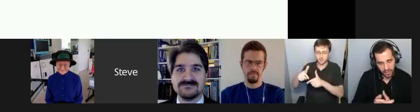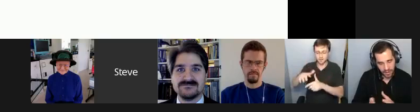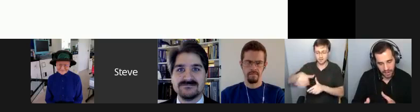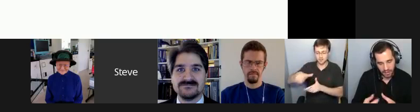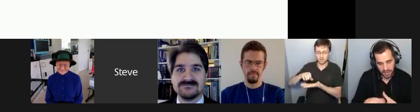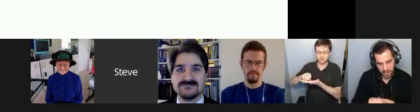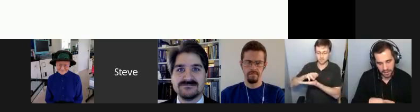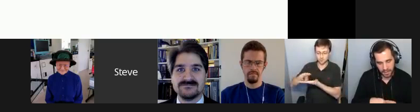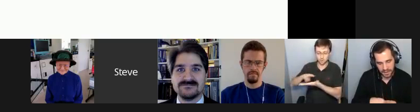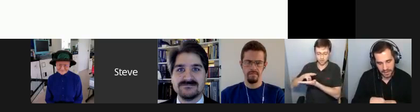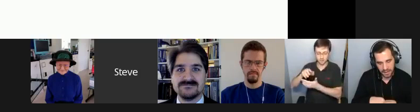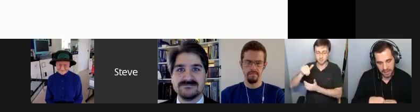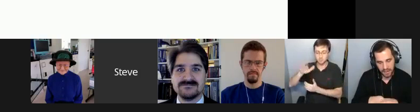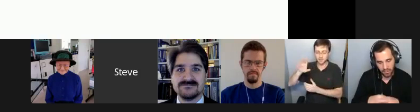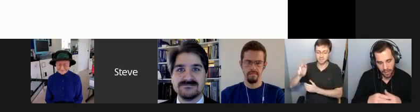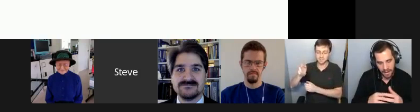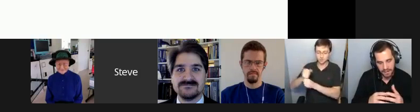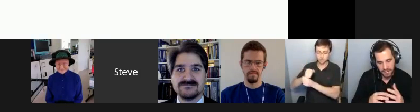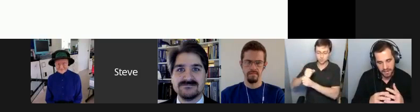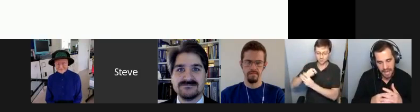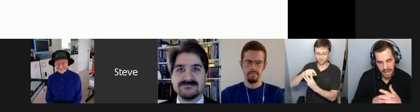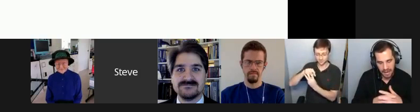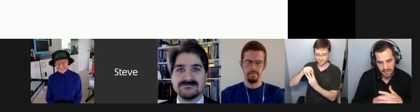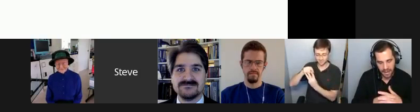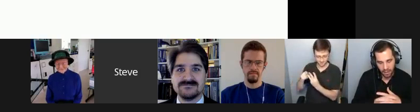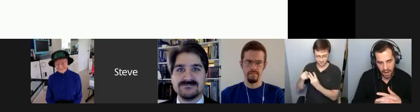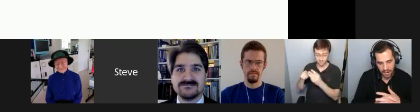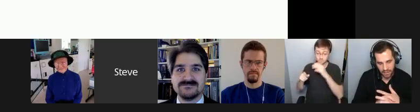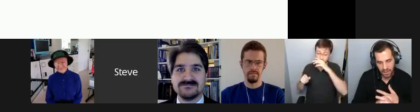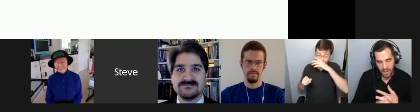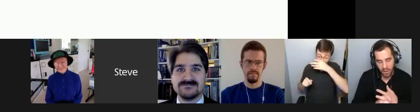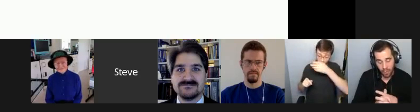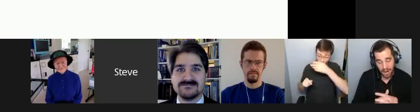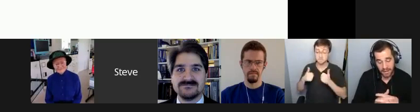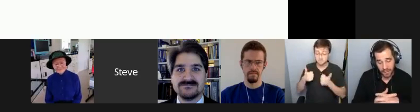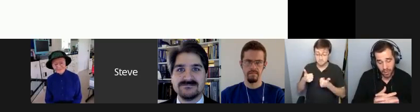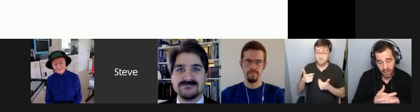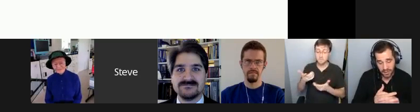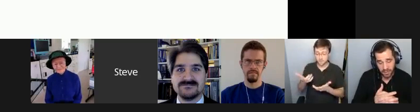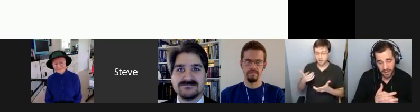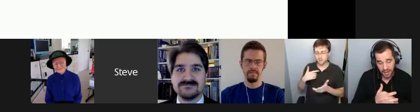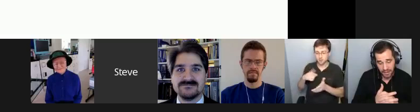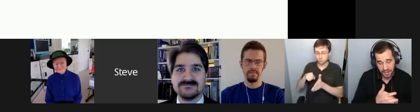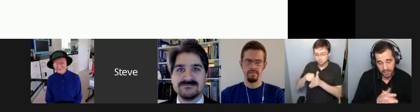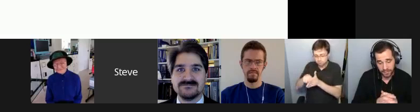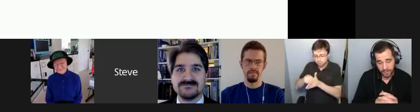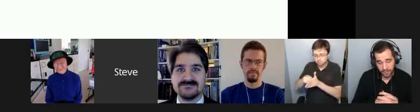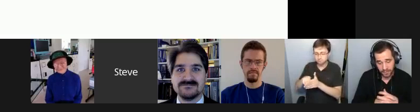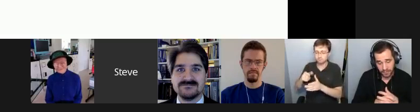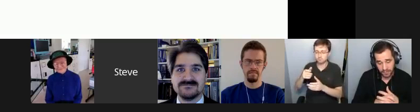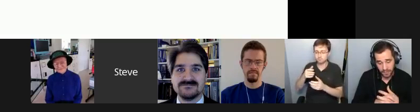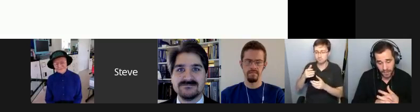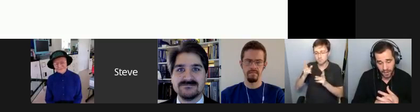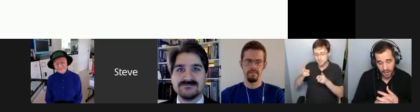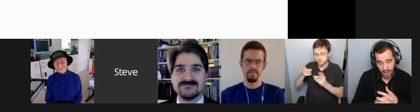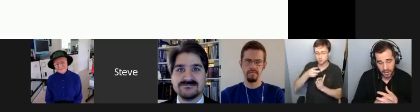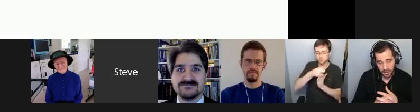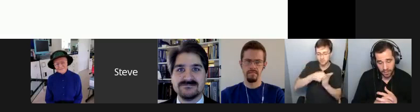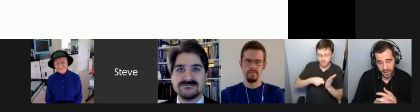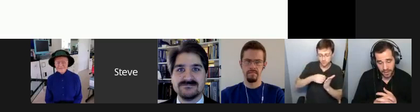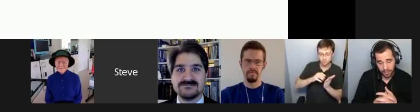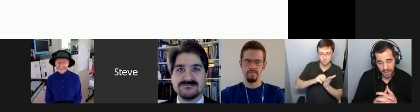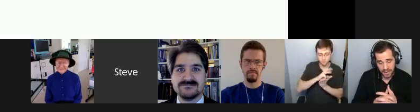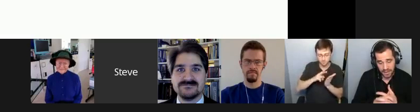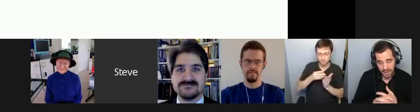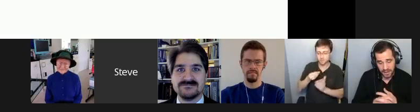sujeitos que participaram da pesquisa que são mestres na área de signwriting, com mais de 5 anos de experiência.